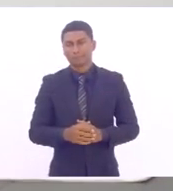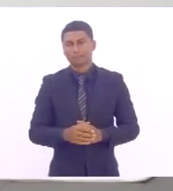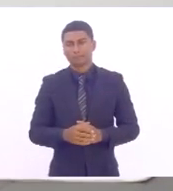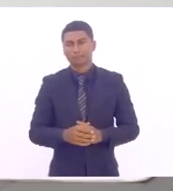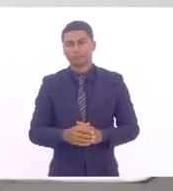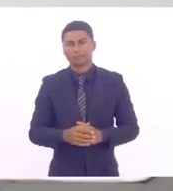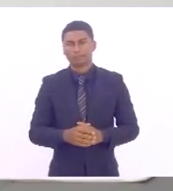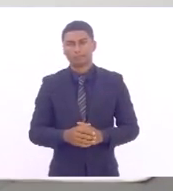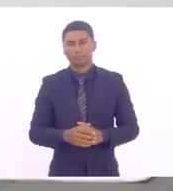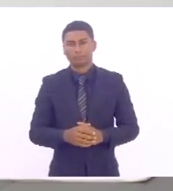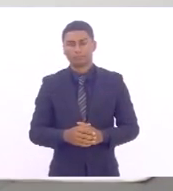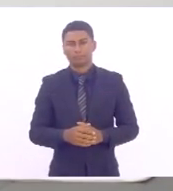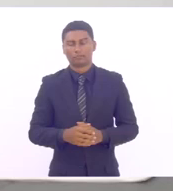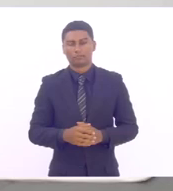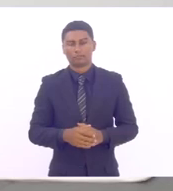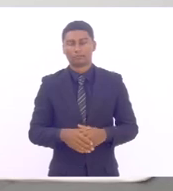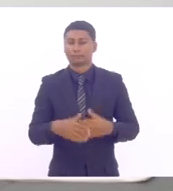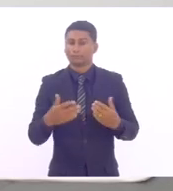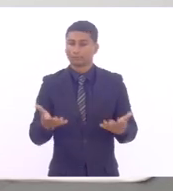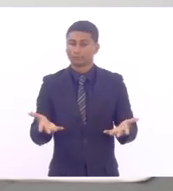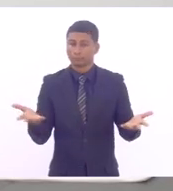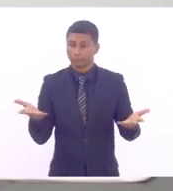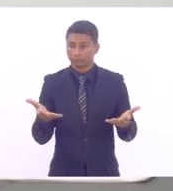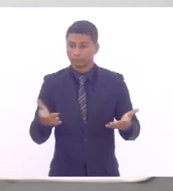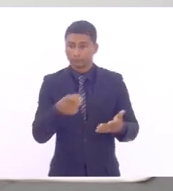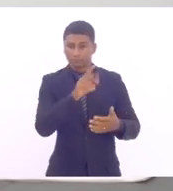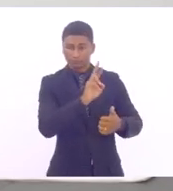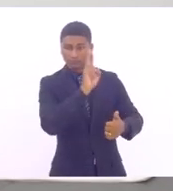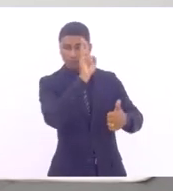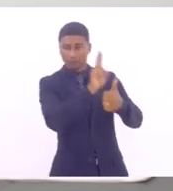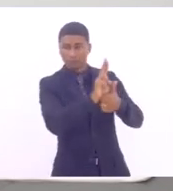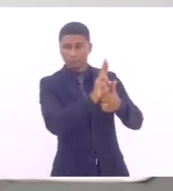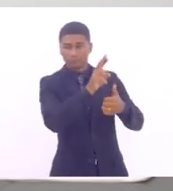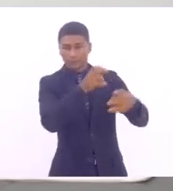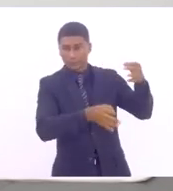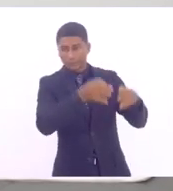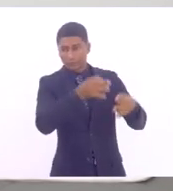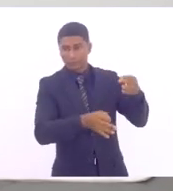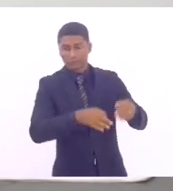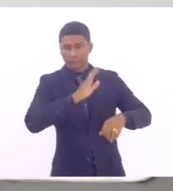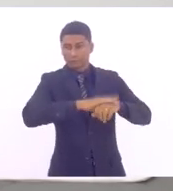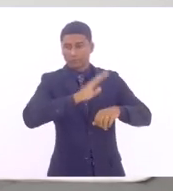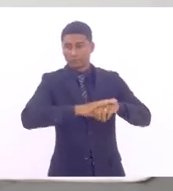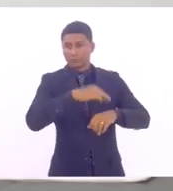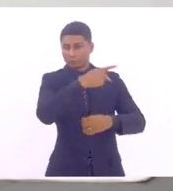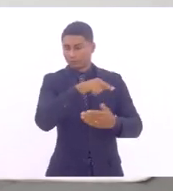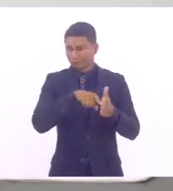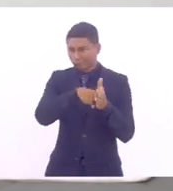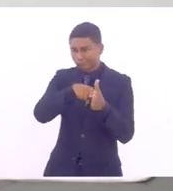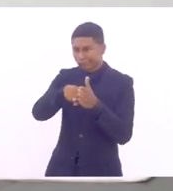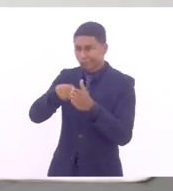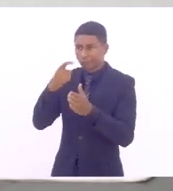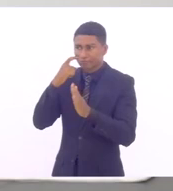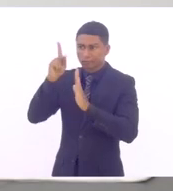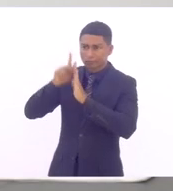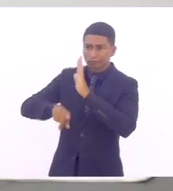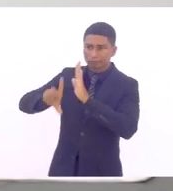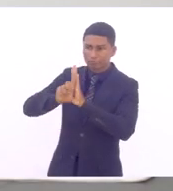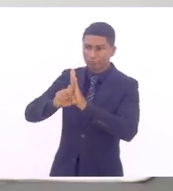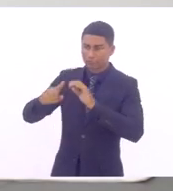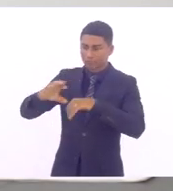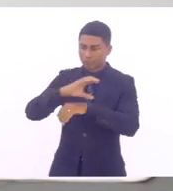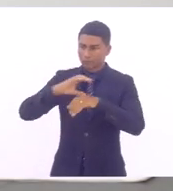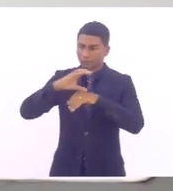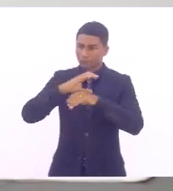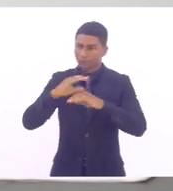legislativo. Cabe ao Procurador-Geral de Justiça análise da inconstitucionalidade em tese dessa lei, ou seja,